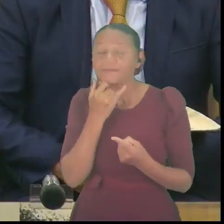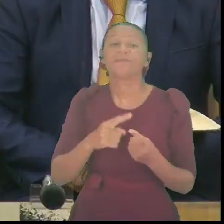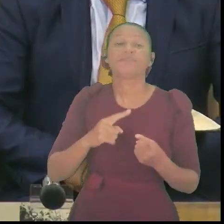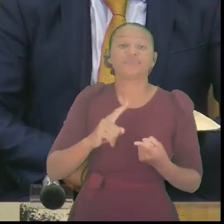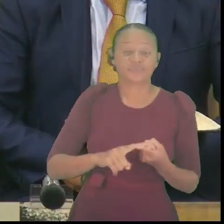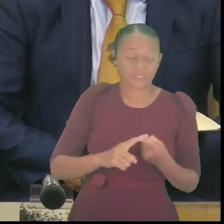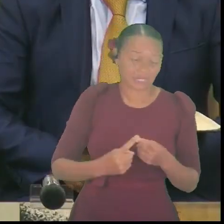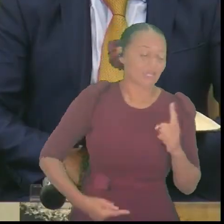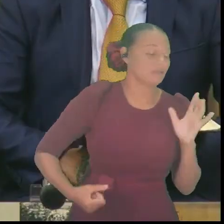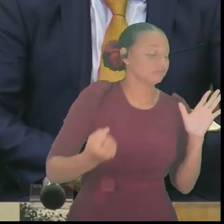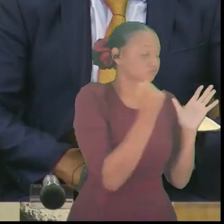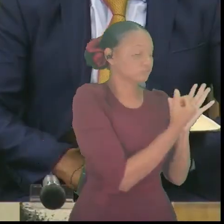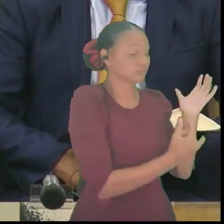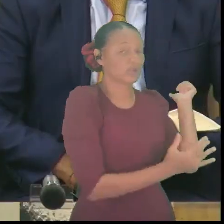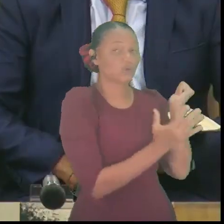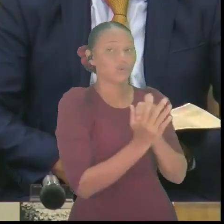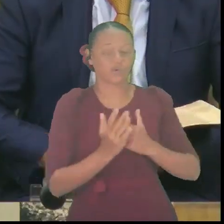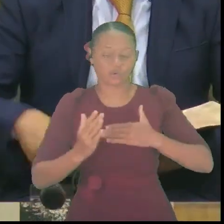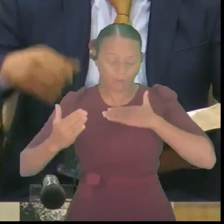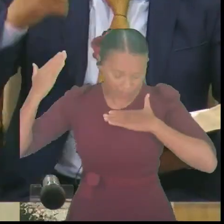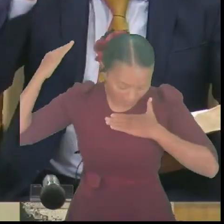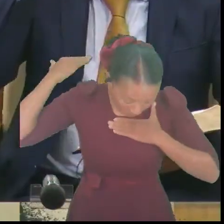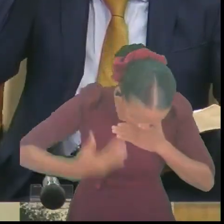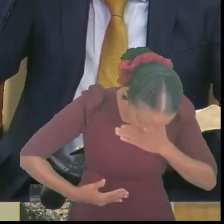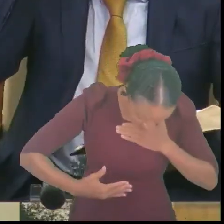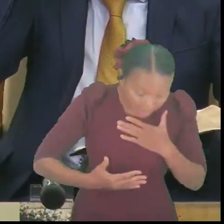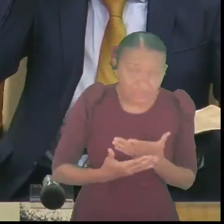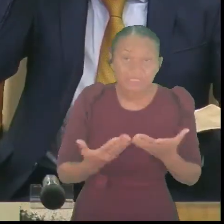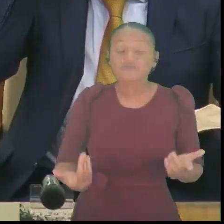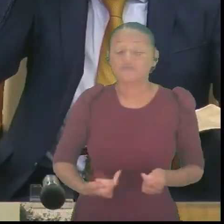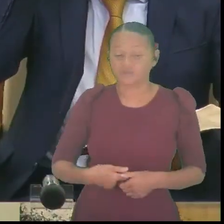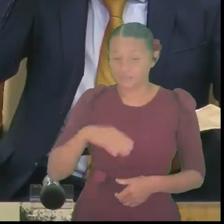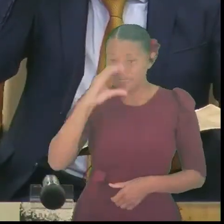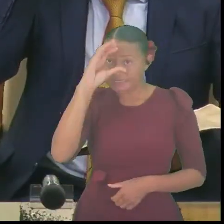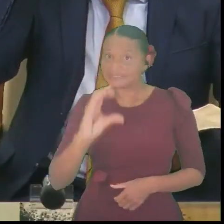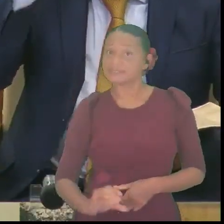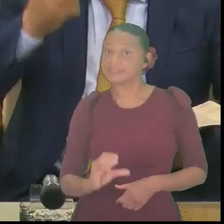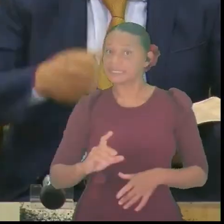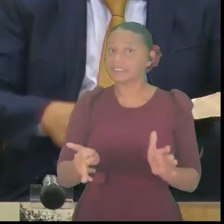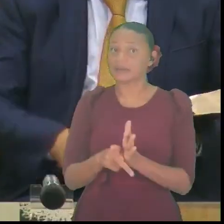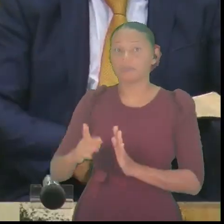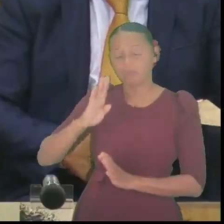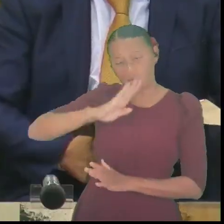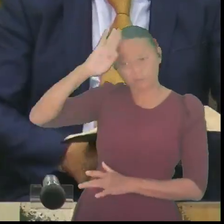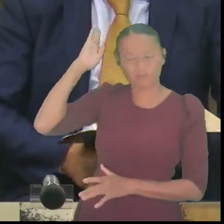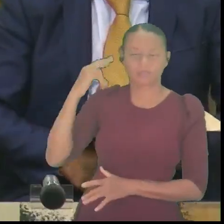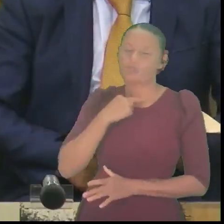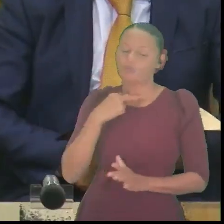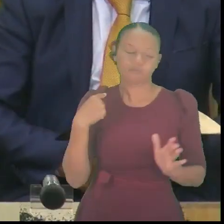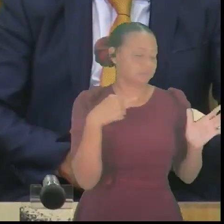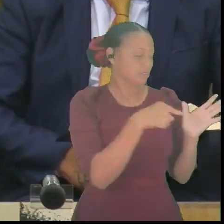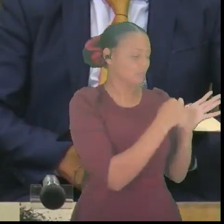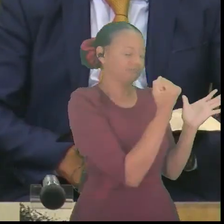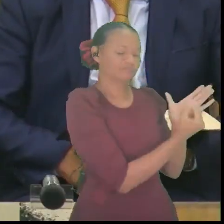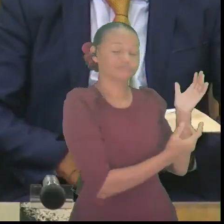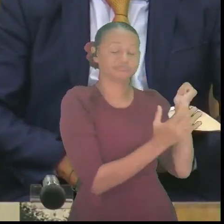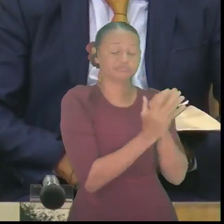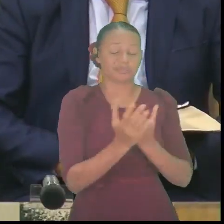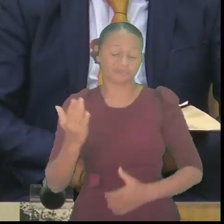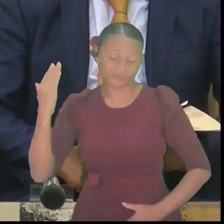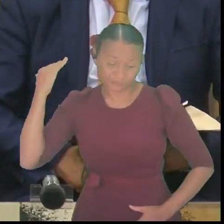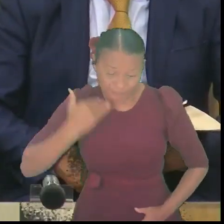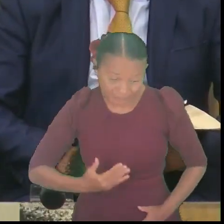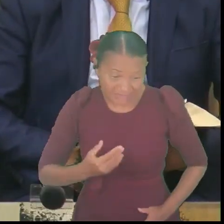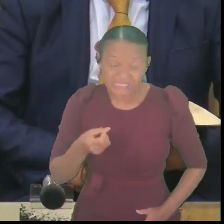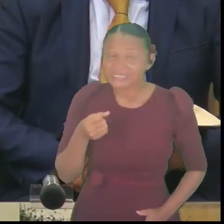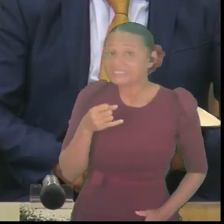crucificação ou decapitação. Se você fosse um cidadão romano, você não poderia ser crucificado, você seria decapitado. Se você não